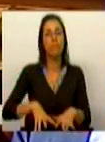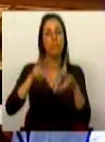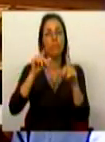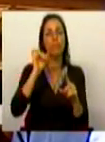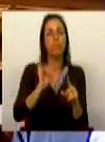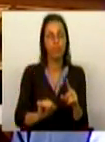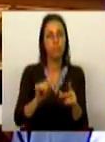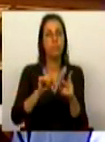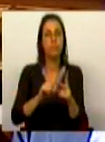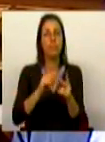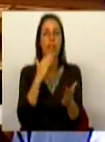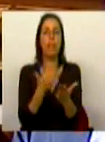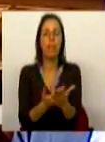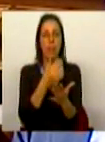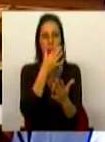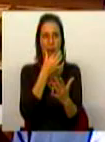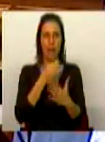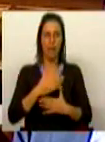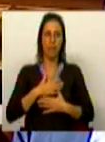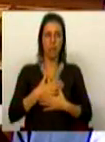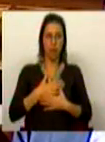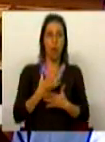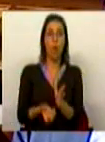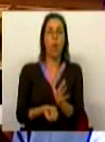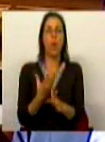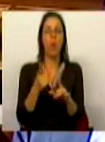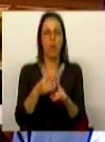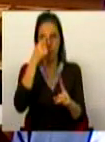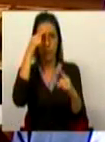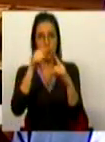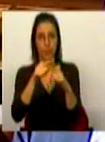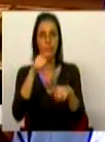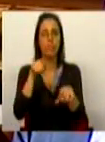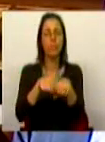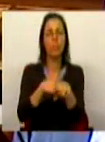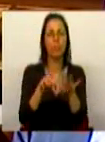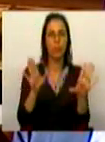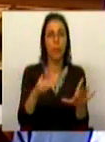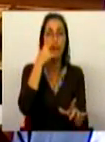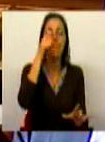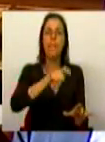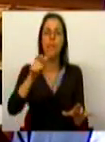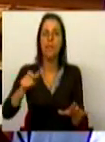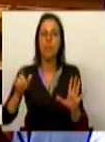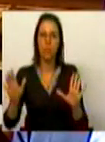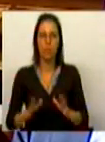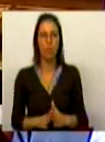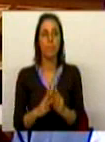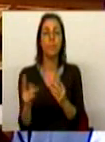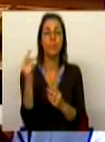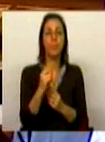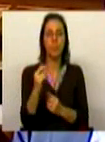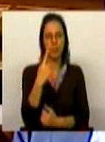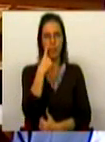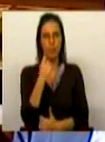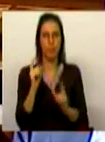desenvolvimento e que constituem para nós a origem e o destino da política, as pessoas. Uma terceira